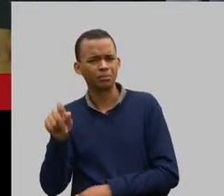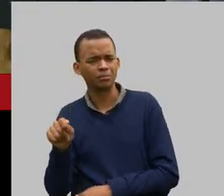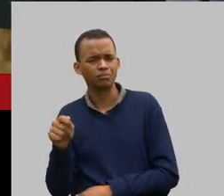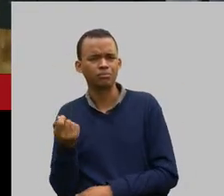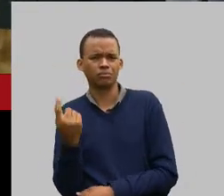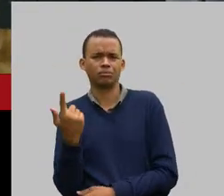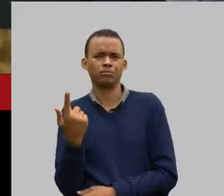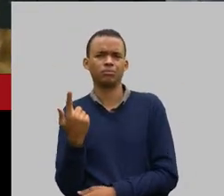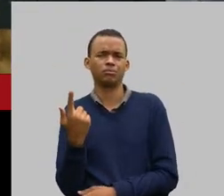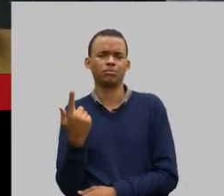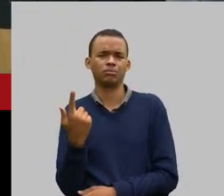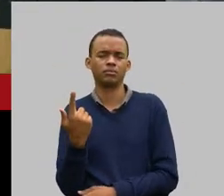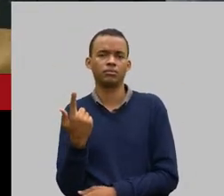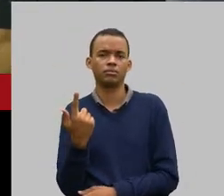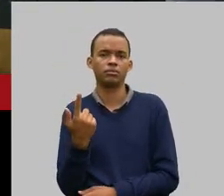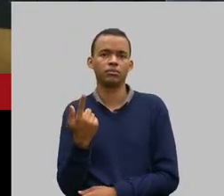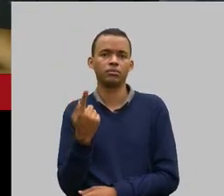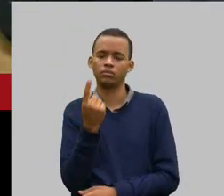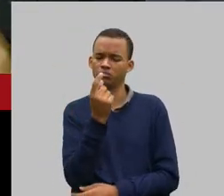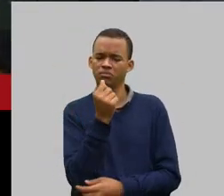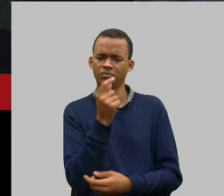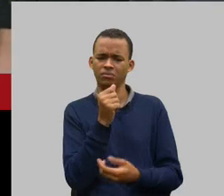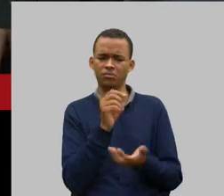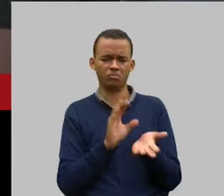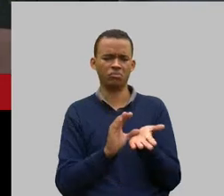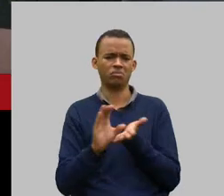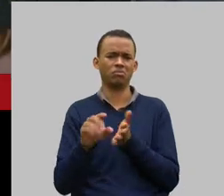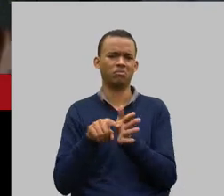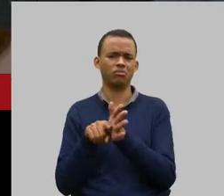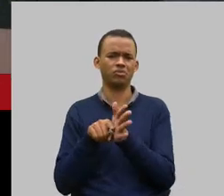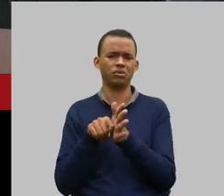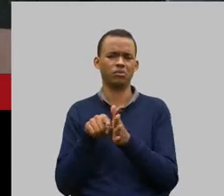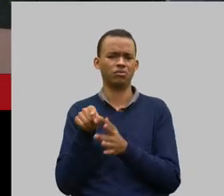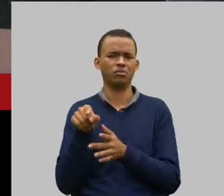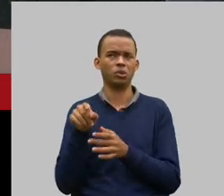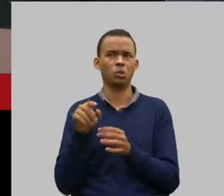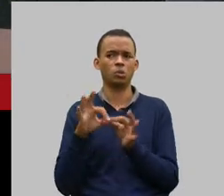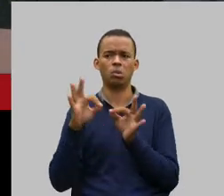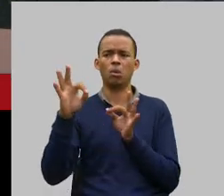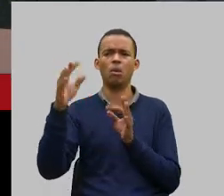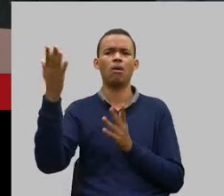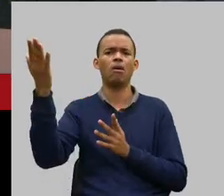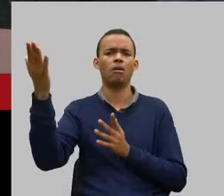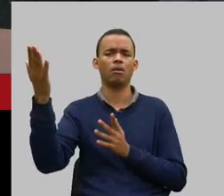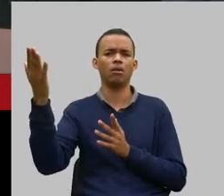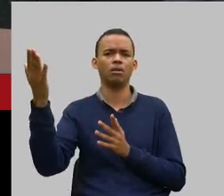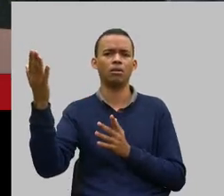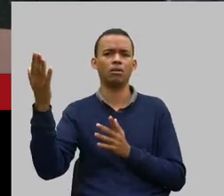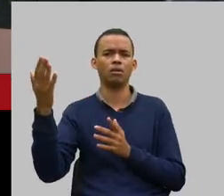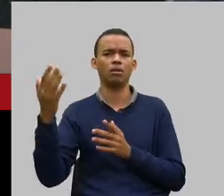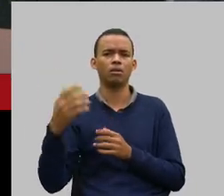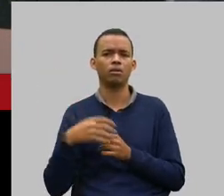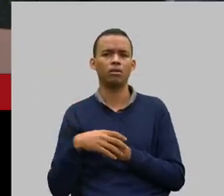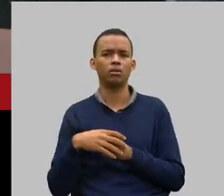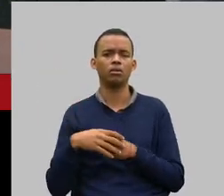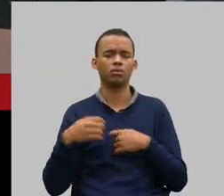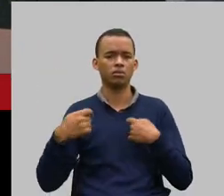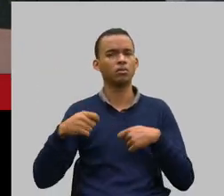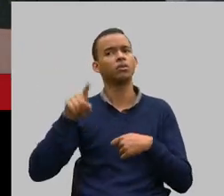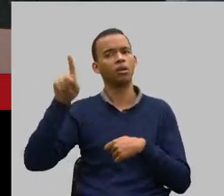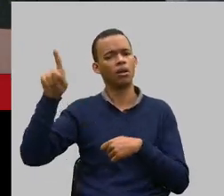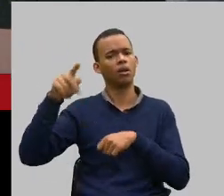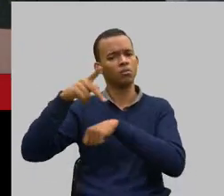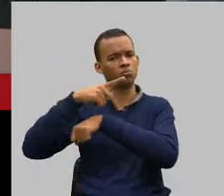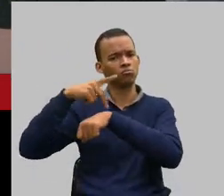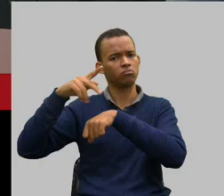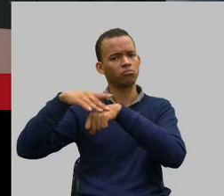acho que o recurso público não deveria ir para esse tipo de pesquisa quer pesquisar ao avanço do desangue nebal pague do próprio bolso e não com r$